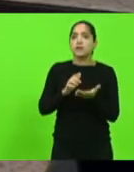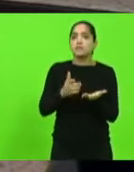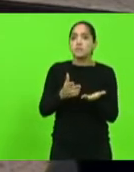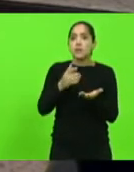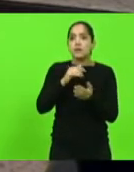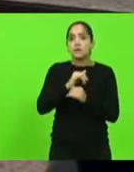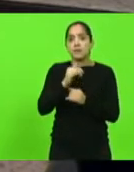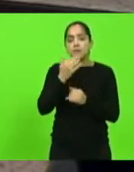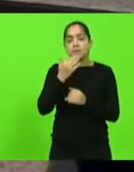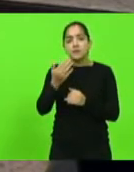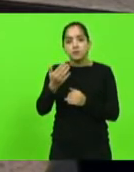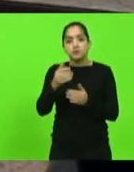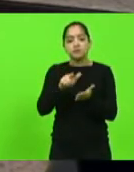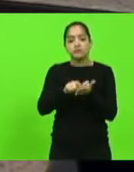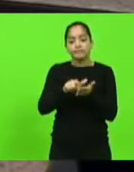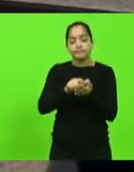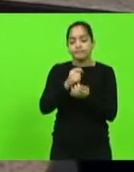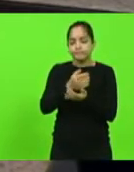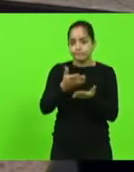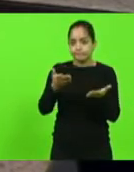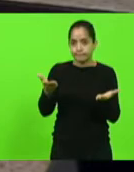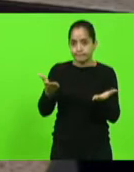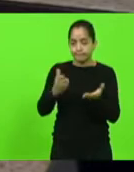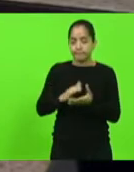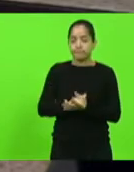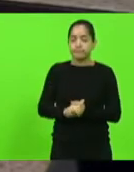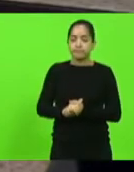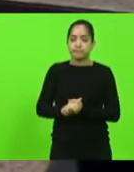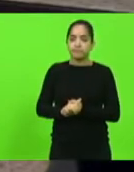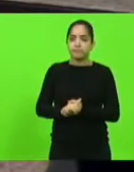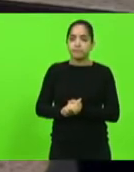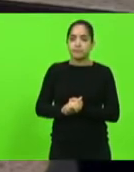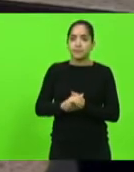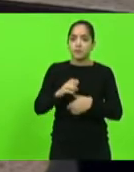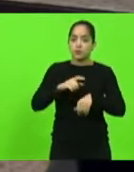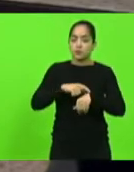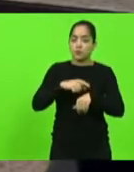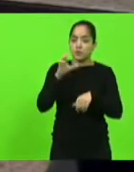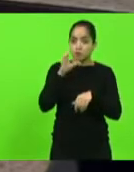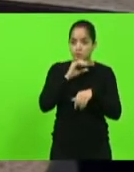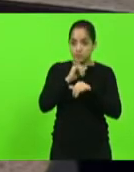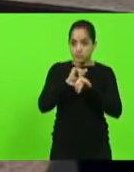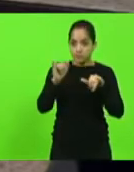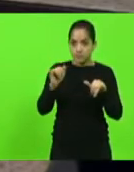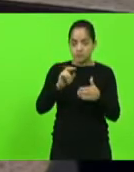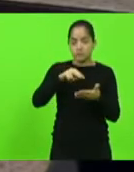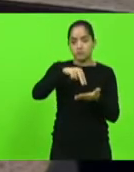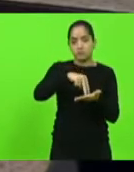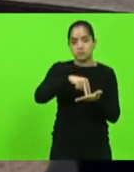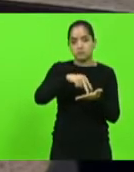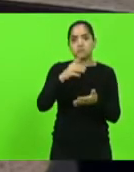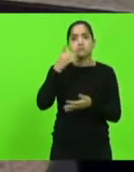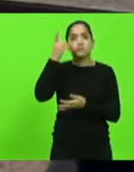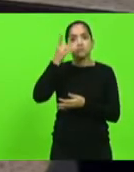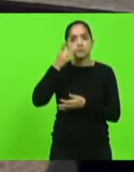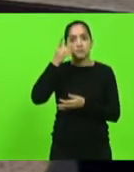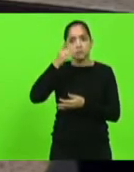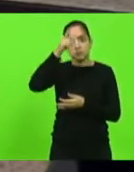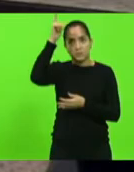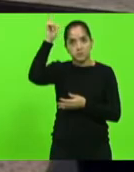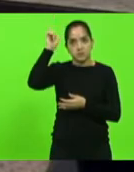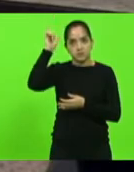presidente solicitou que se procedesse à distribuição. Breves comunicações. Fizeram uso da palavra os senhores deputados, Sargento Lima,